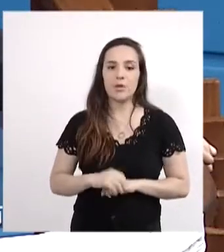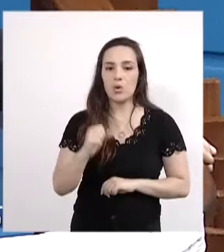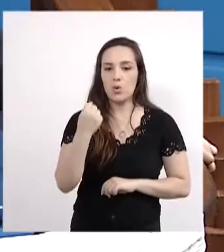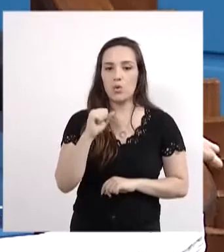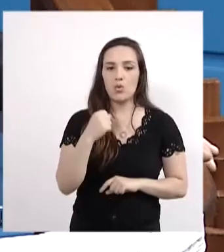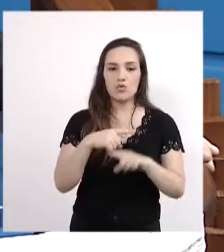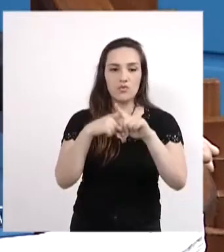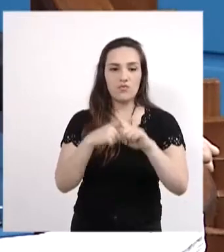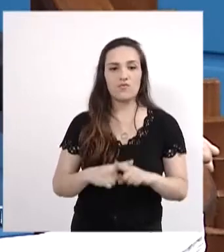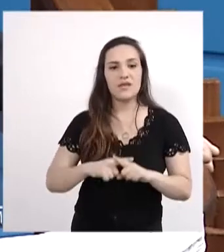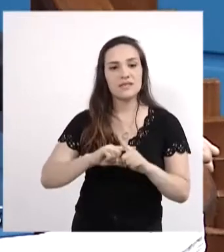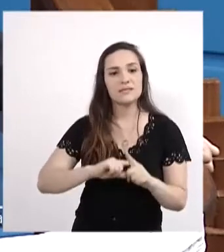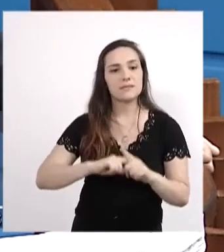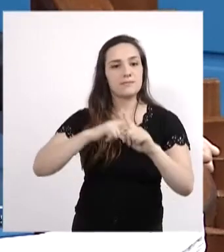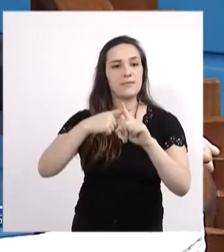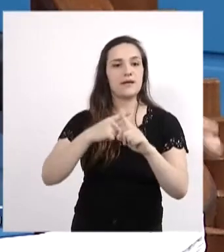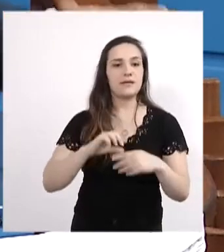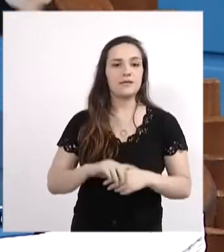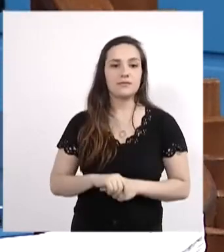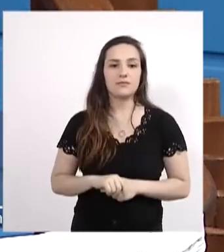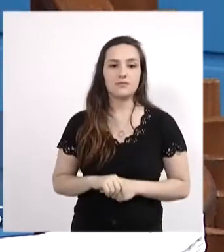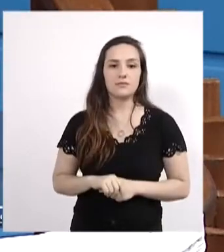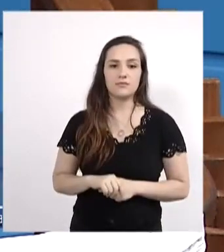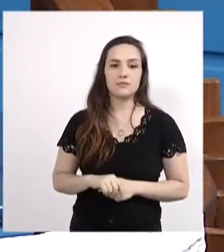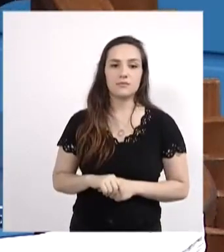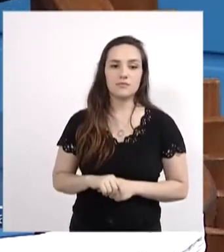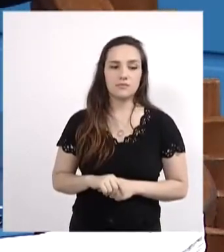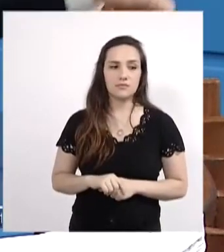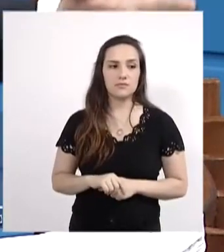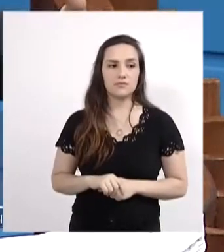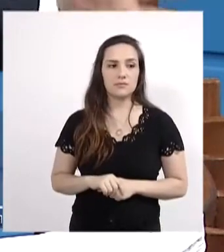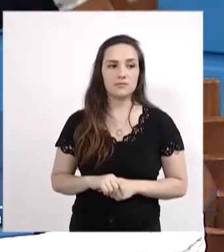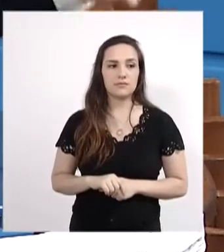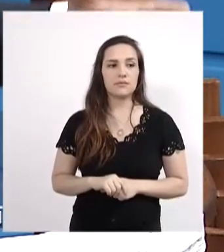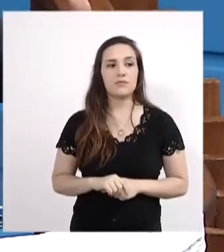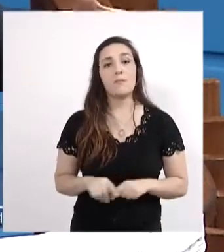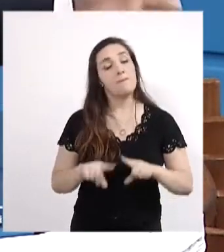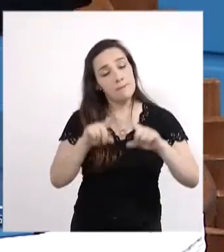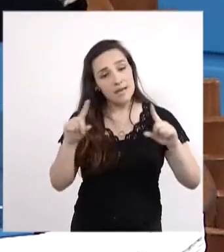vezes mais, sem